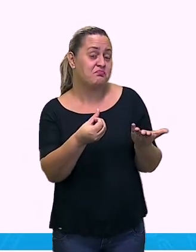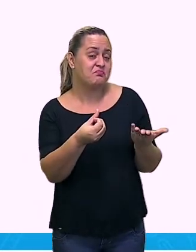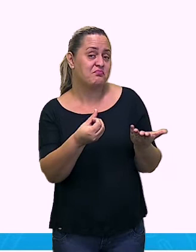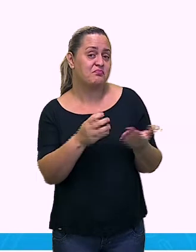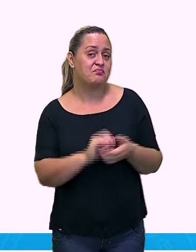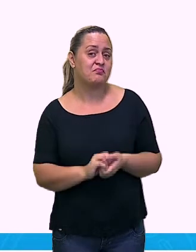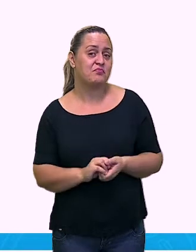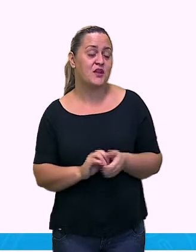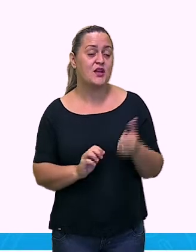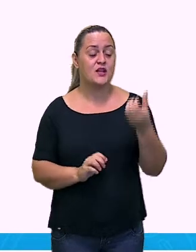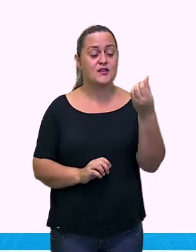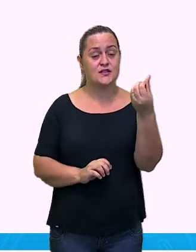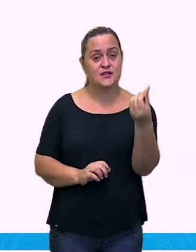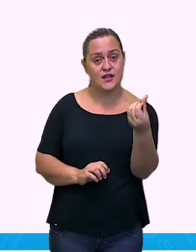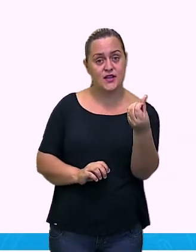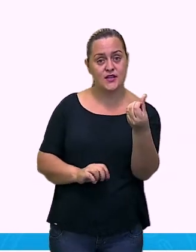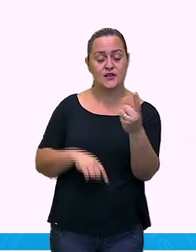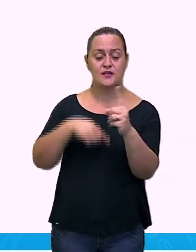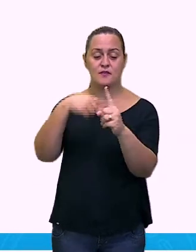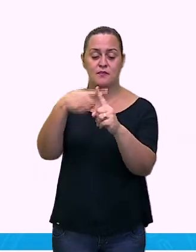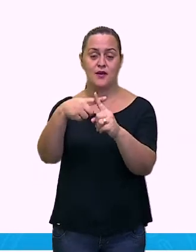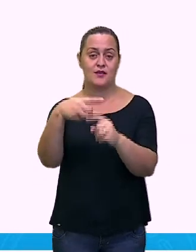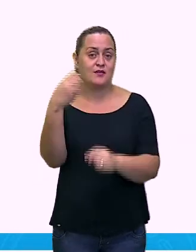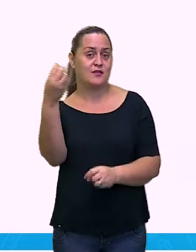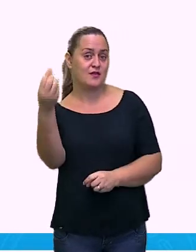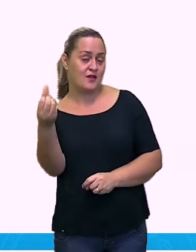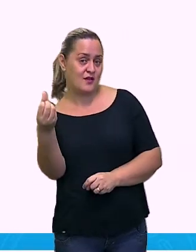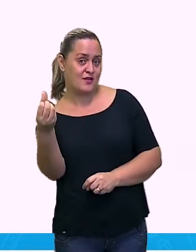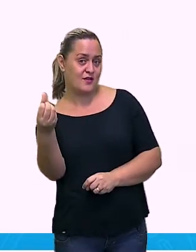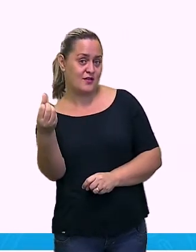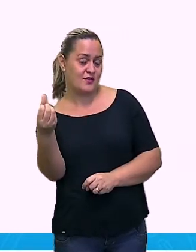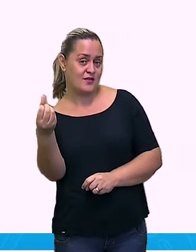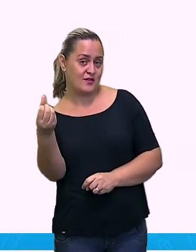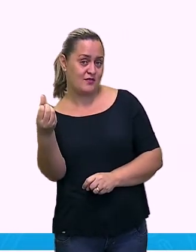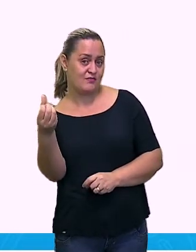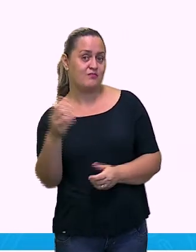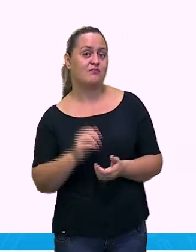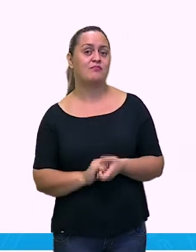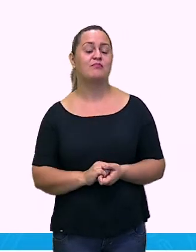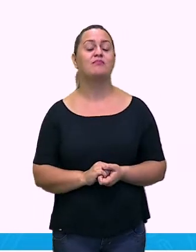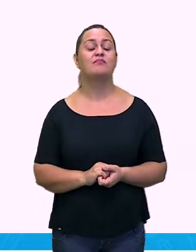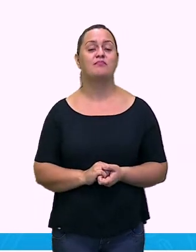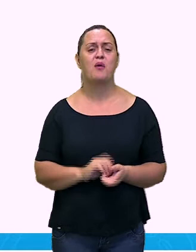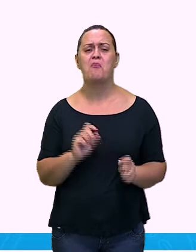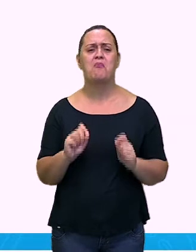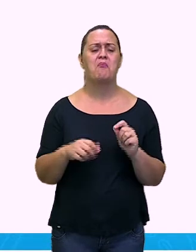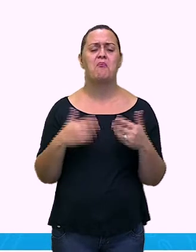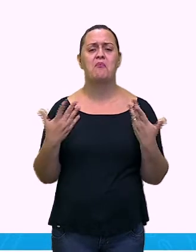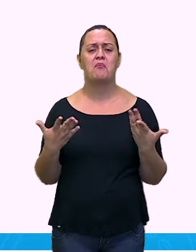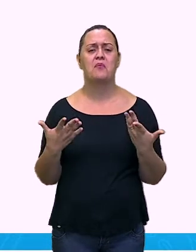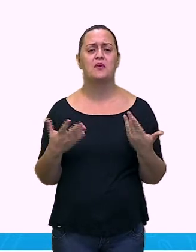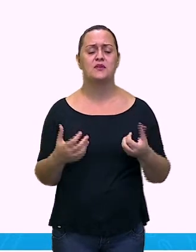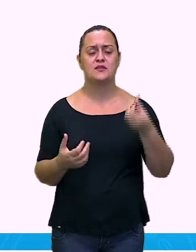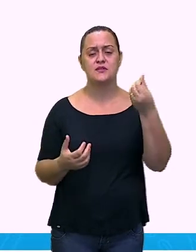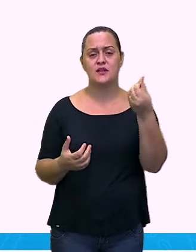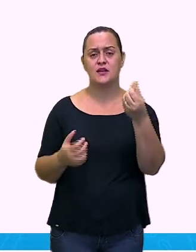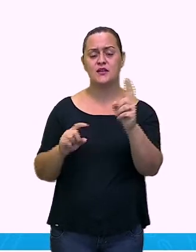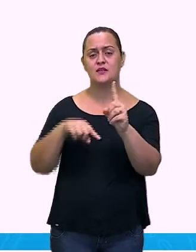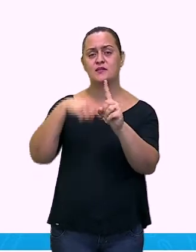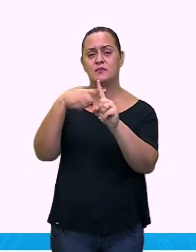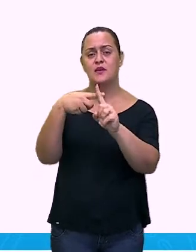é seis mais seis porque eu somos seis duas vezes isso que eu dobro então seis